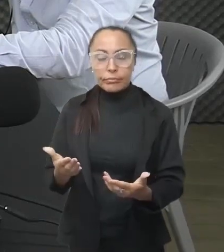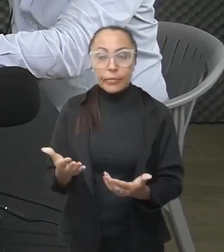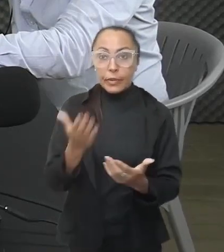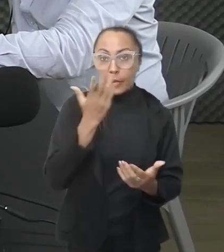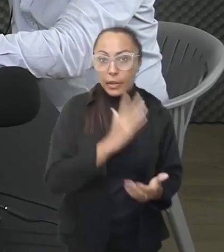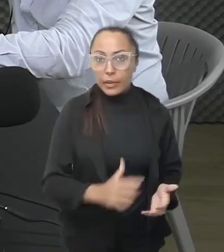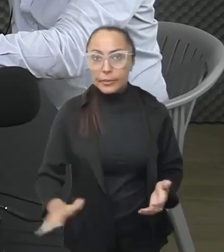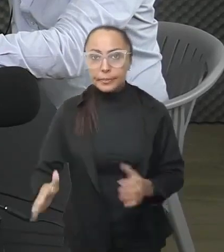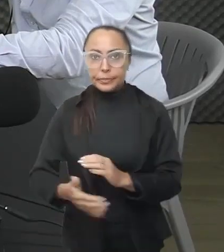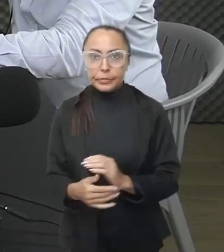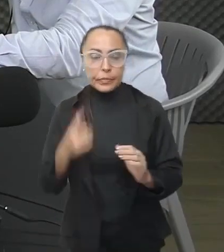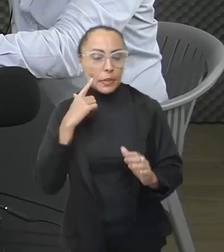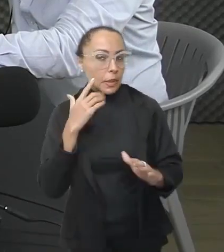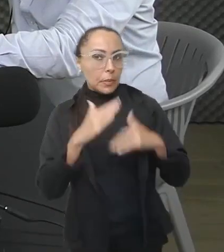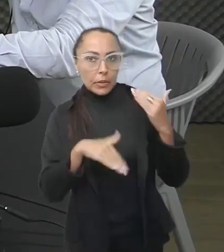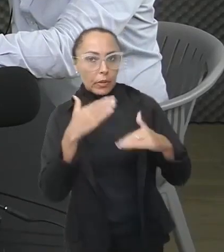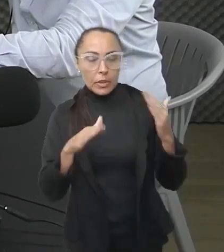Então, para eu não avançar muito,